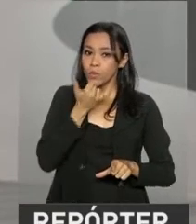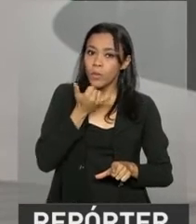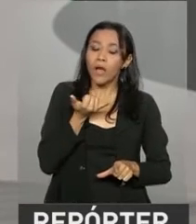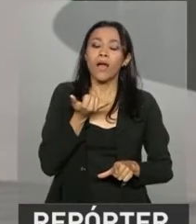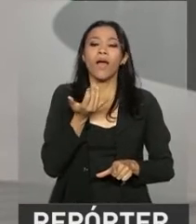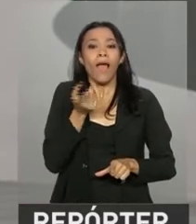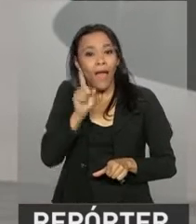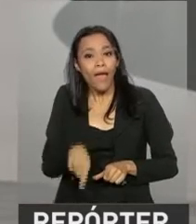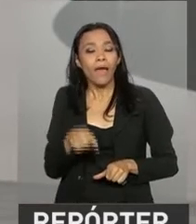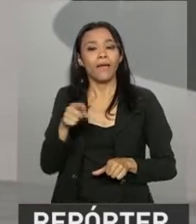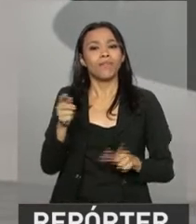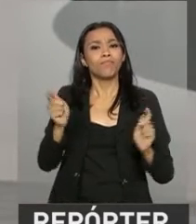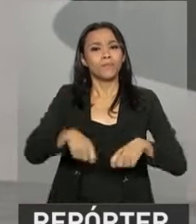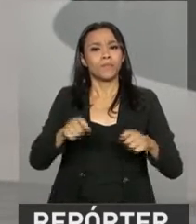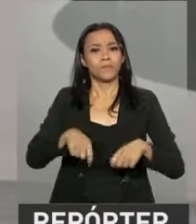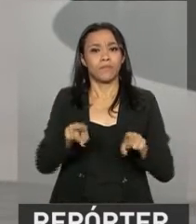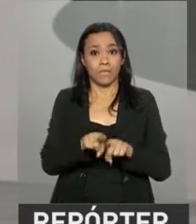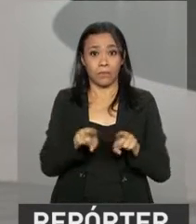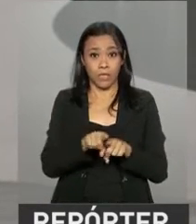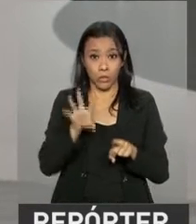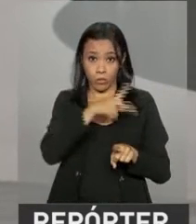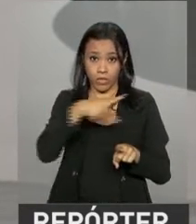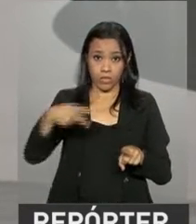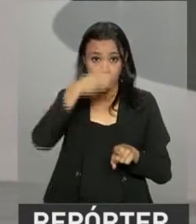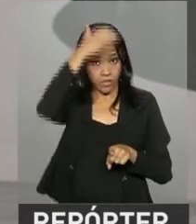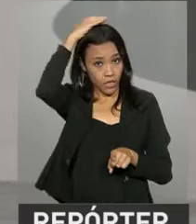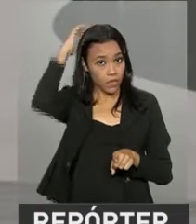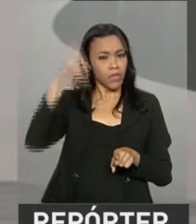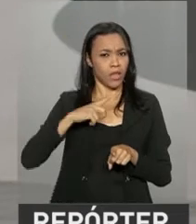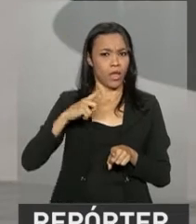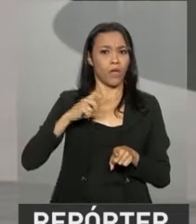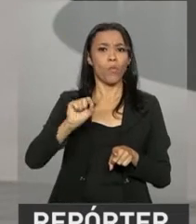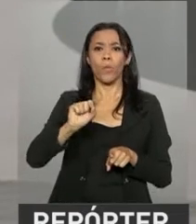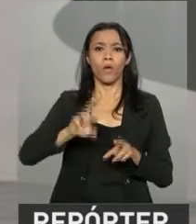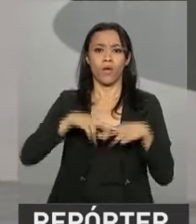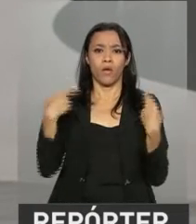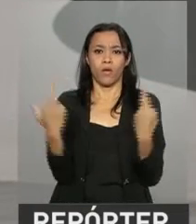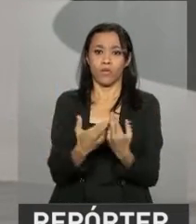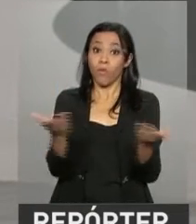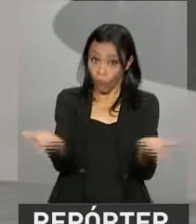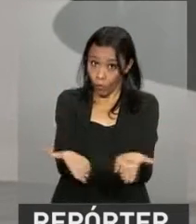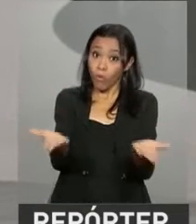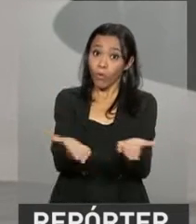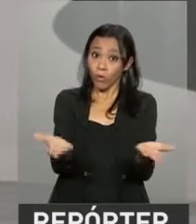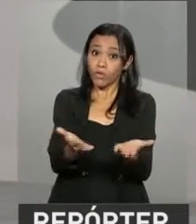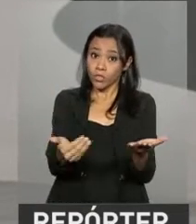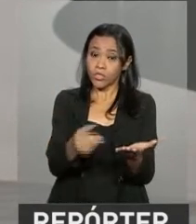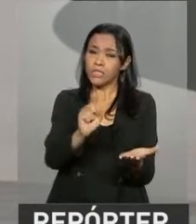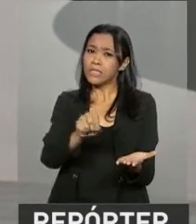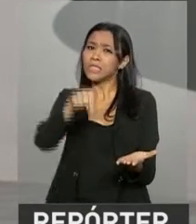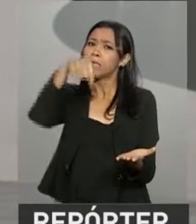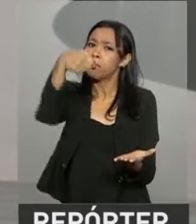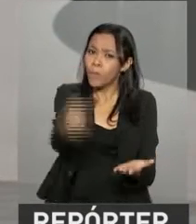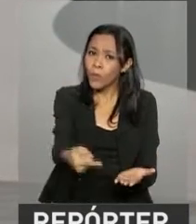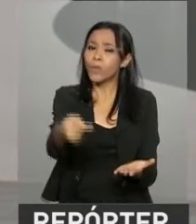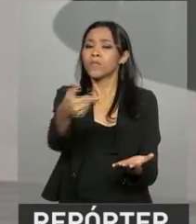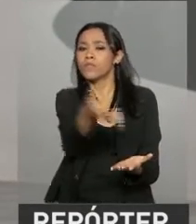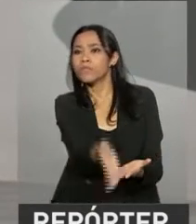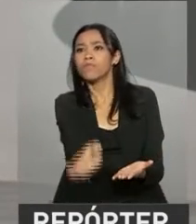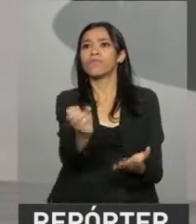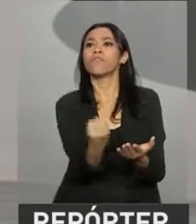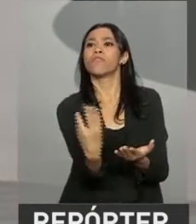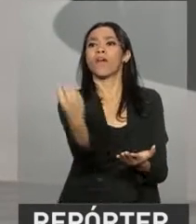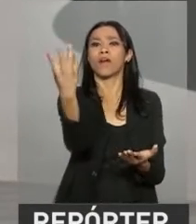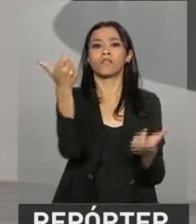É possível que o presidente Michel Temer se reúna aqui no Palácio do Planalto, ainda hoje, com os ministros, e viaje em seguida para a